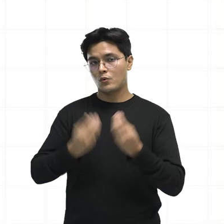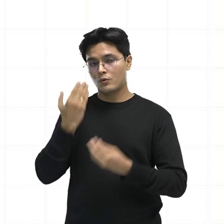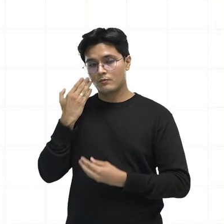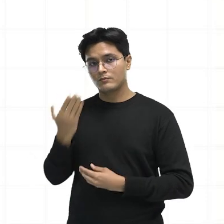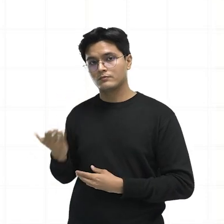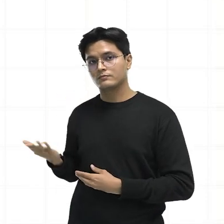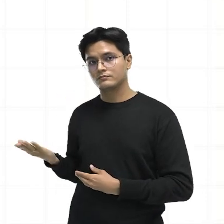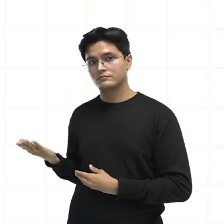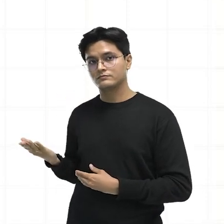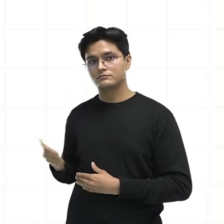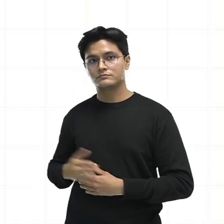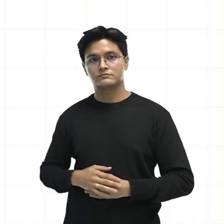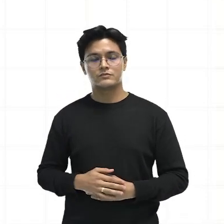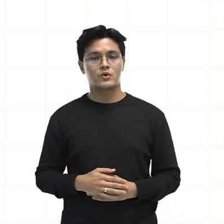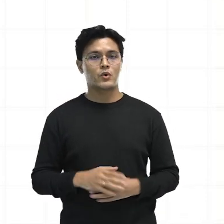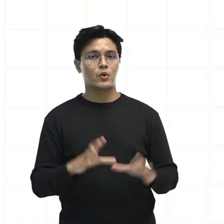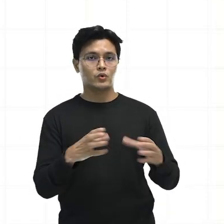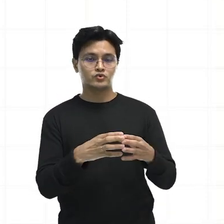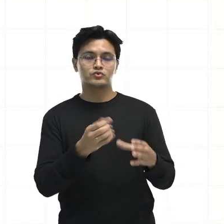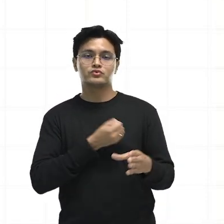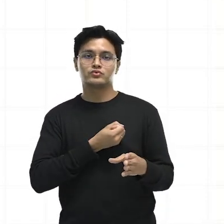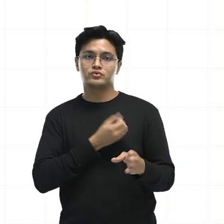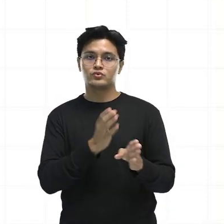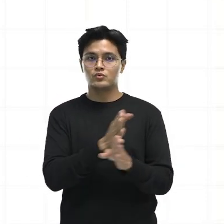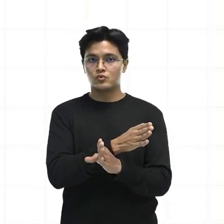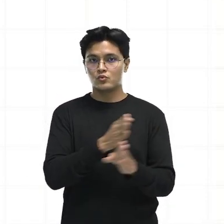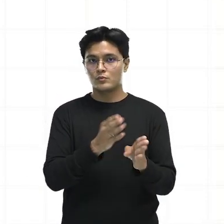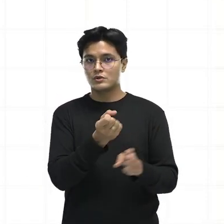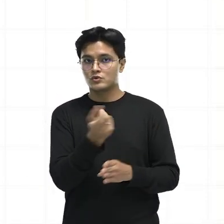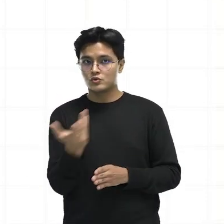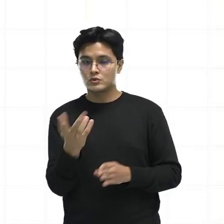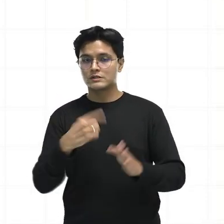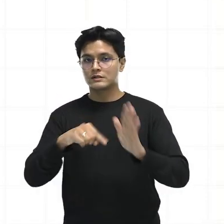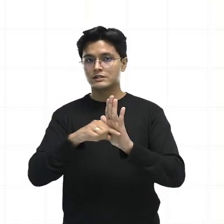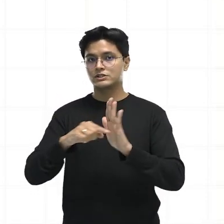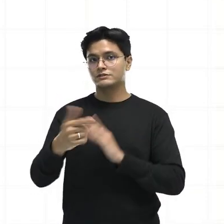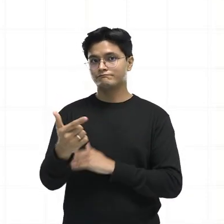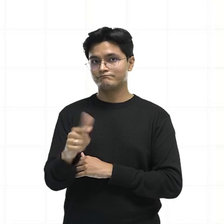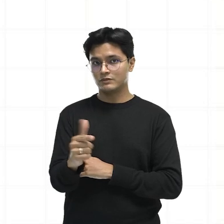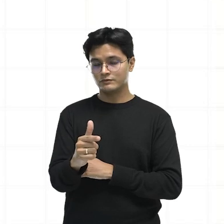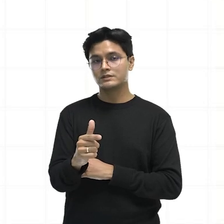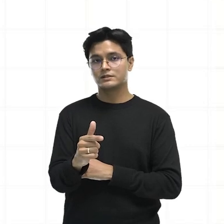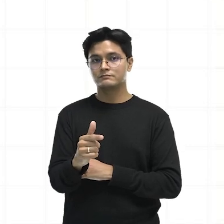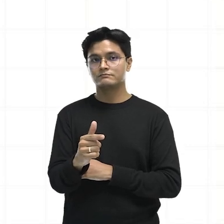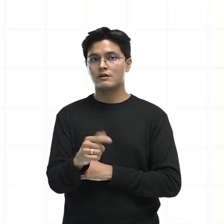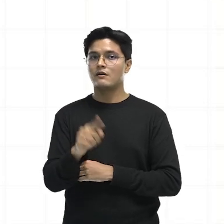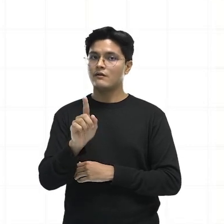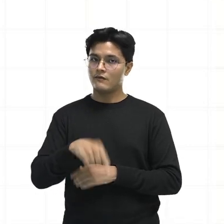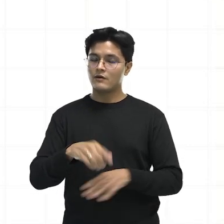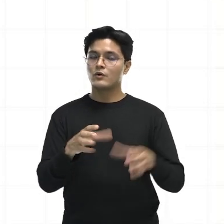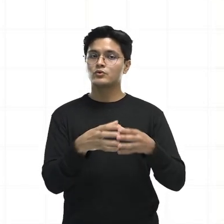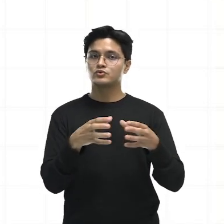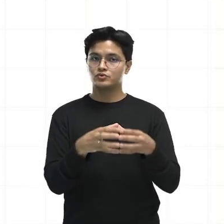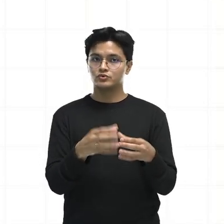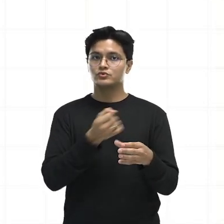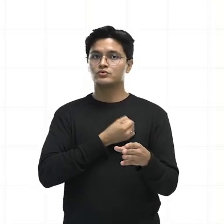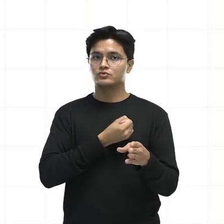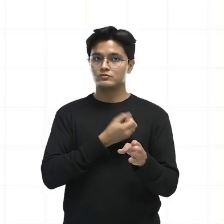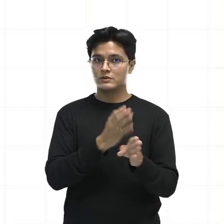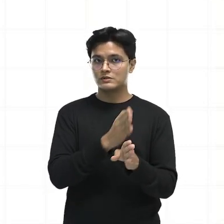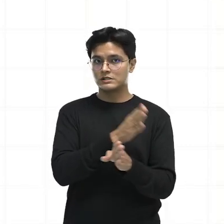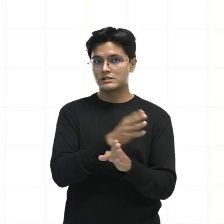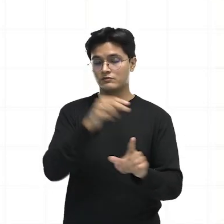números não negativos. Note que esse conjunto é dos números naturais, tá? Que também